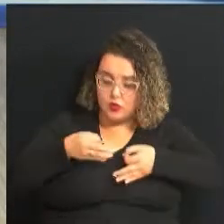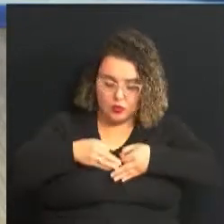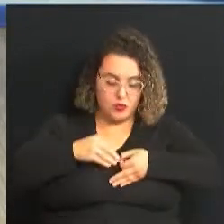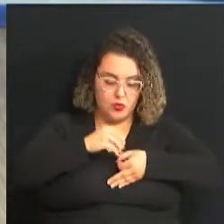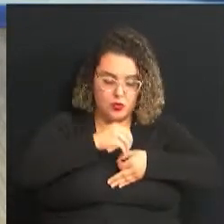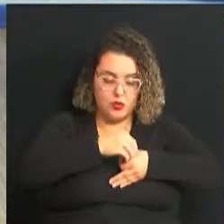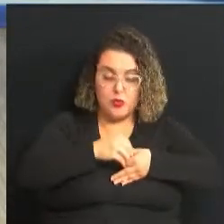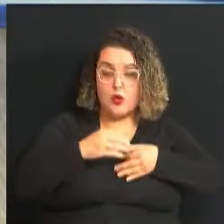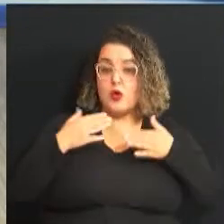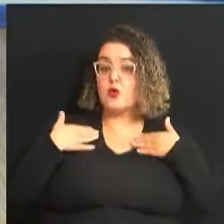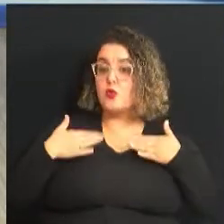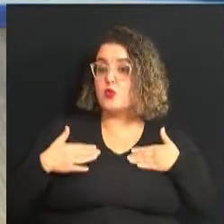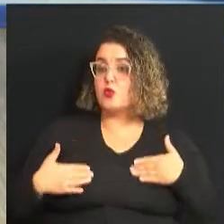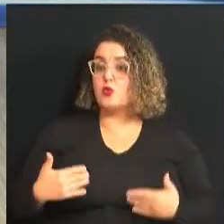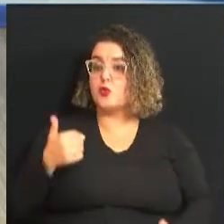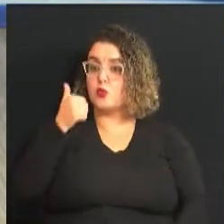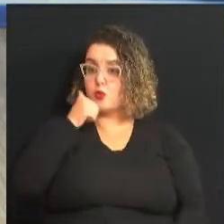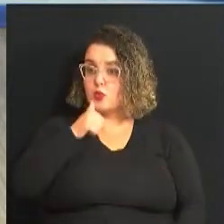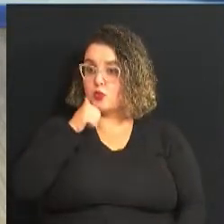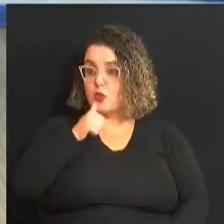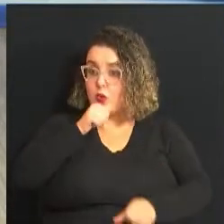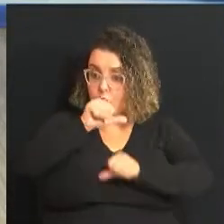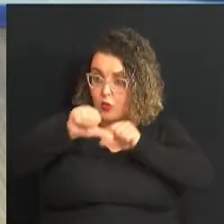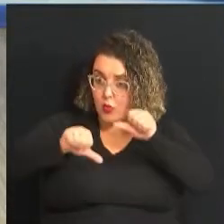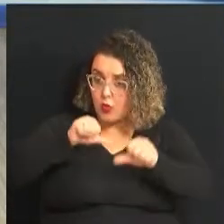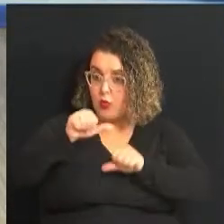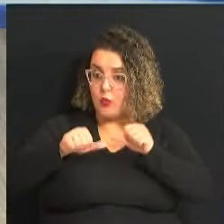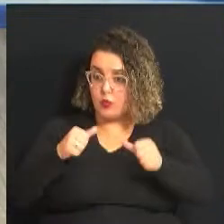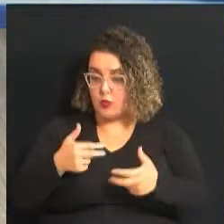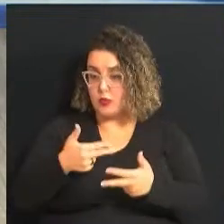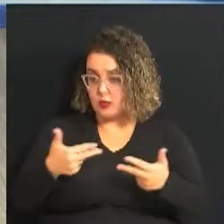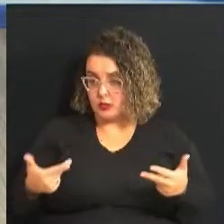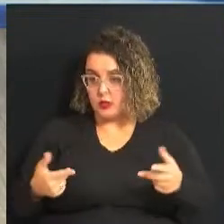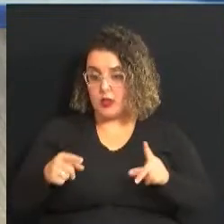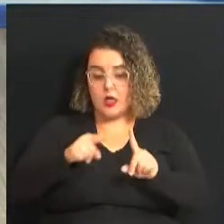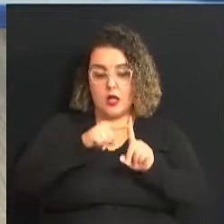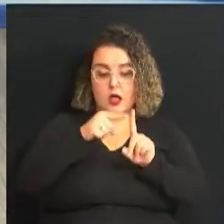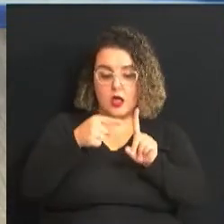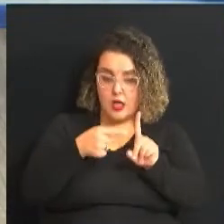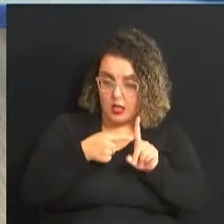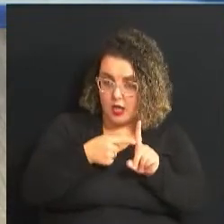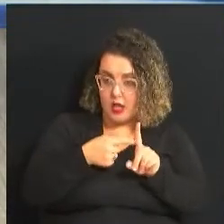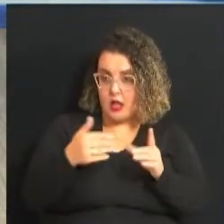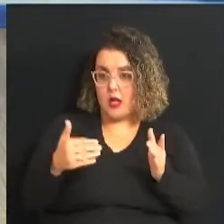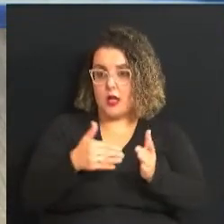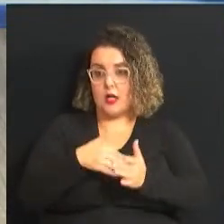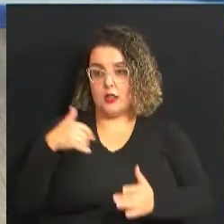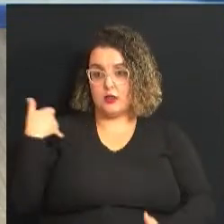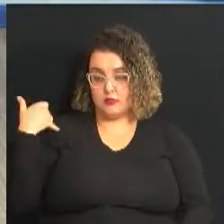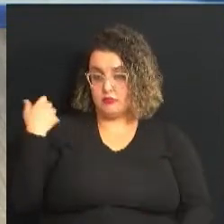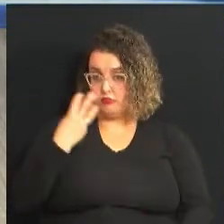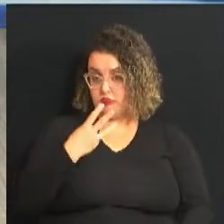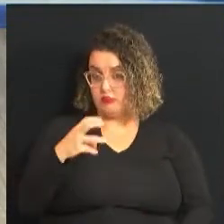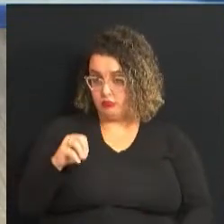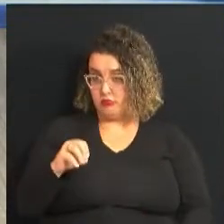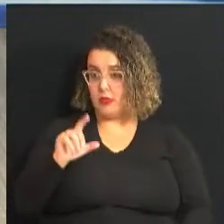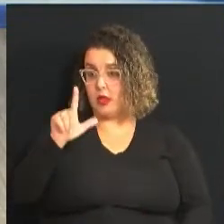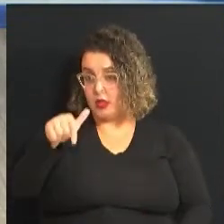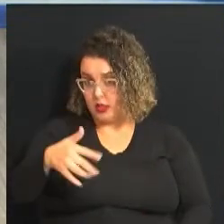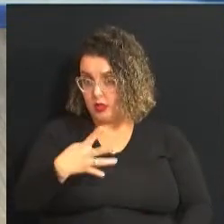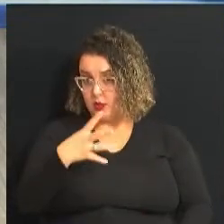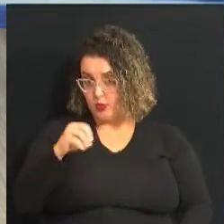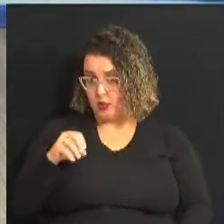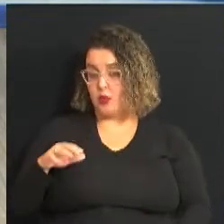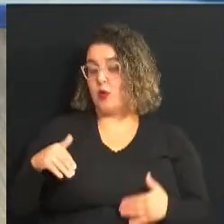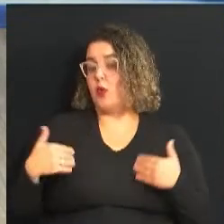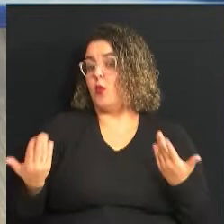corpo da mulher. Muda alguma coisa ela engravidar, o senhor disse aí até os 30 anos, e depois dos 40, qual que é a